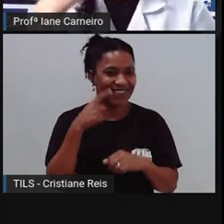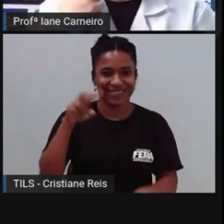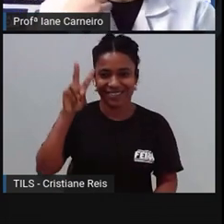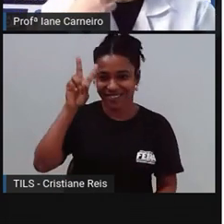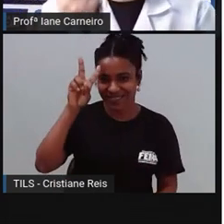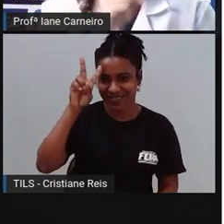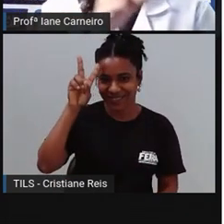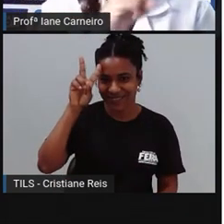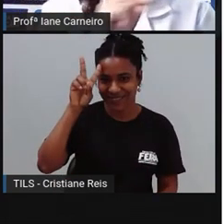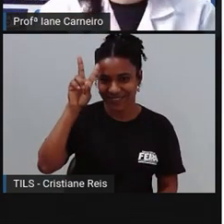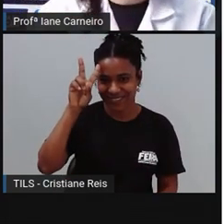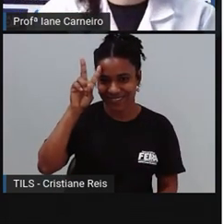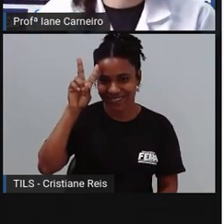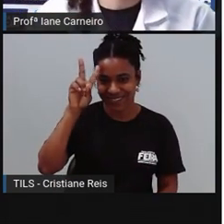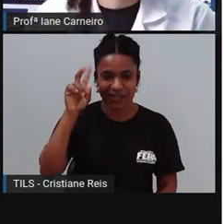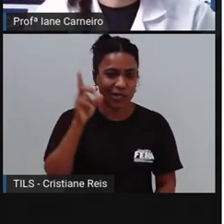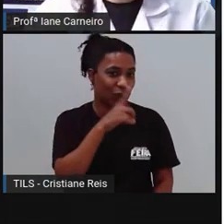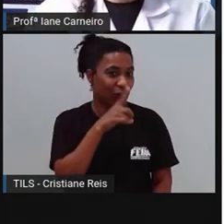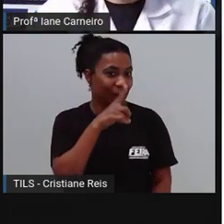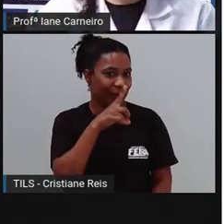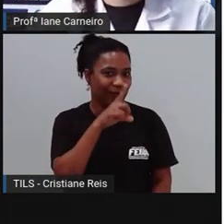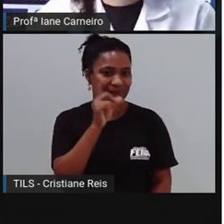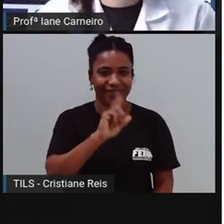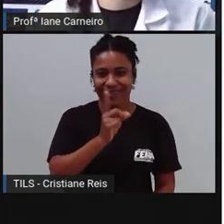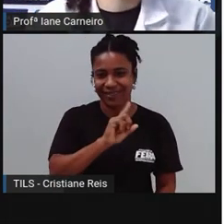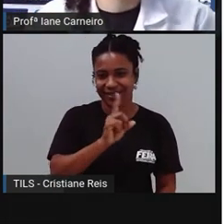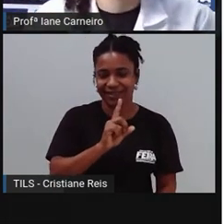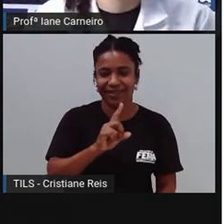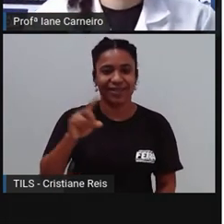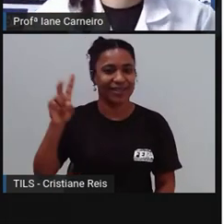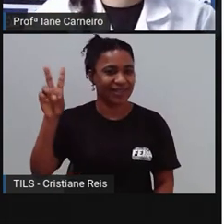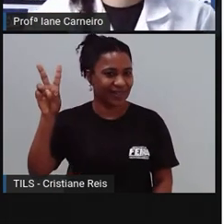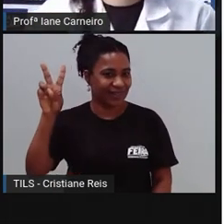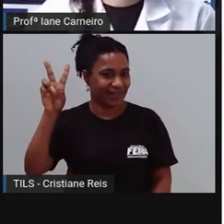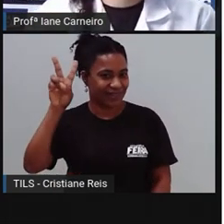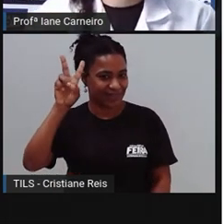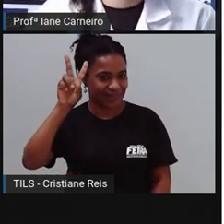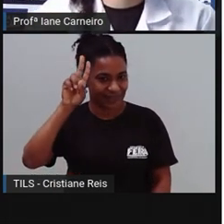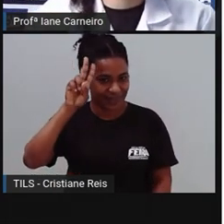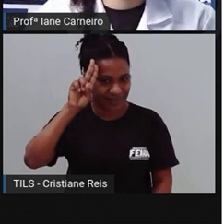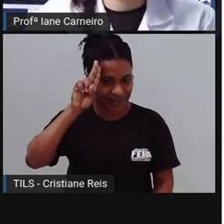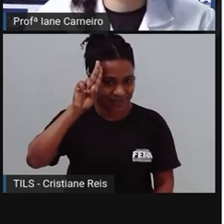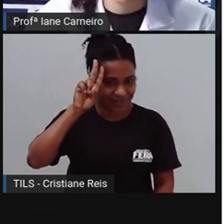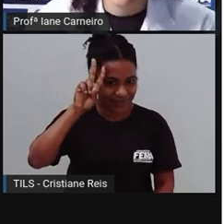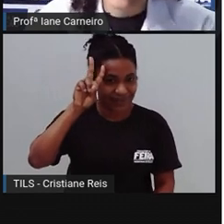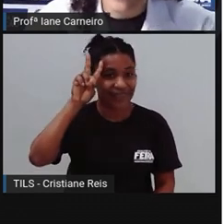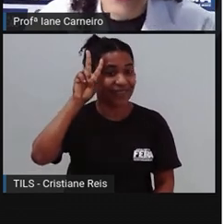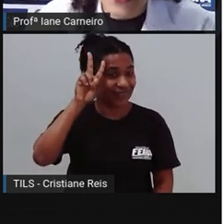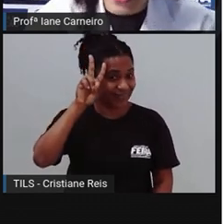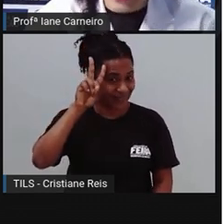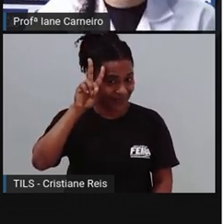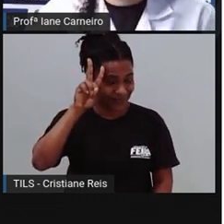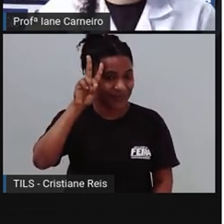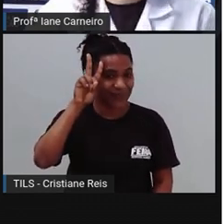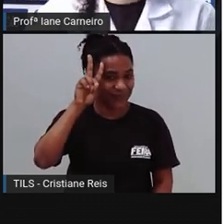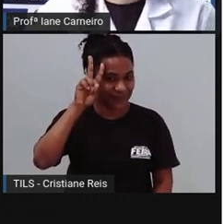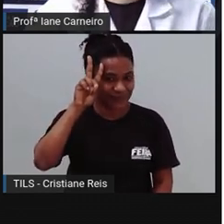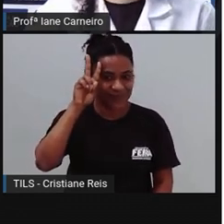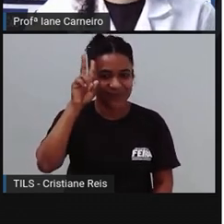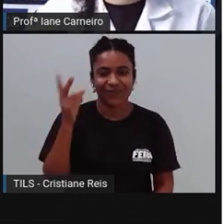botou no domingo. Lá não passa dia de domingo, não. Então, na rua da Pró, a coleta passa na